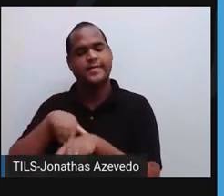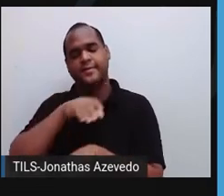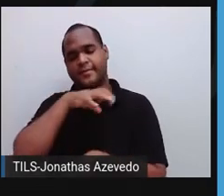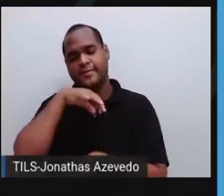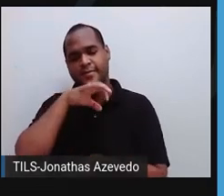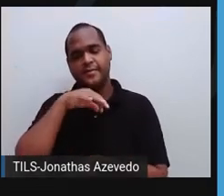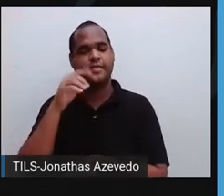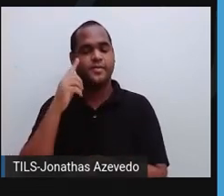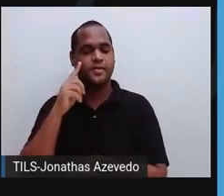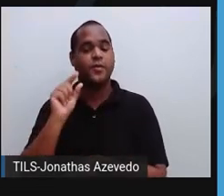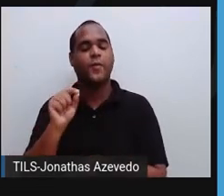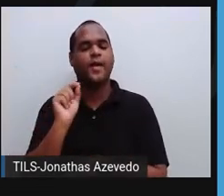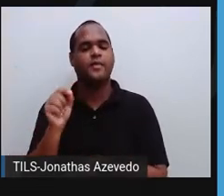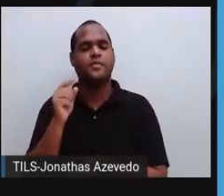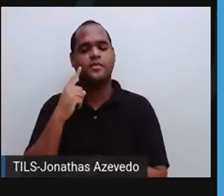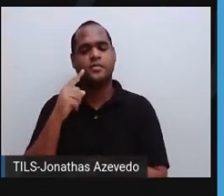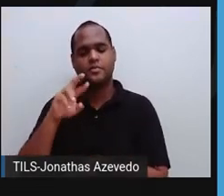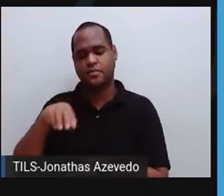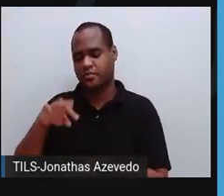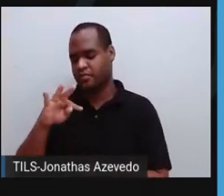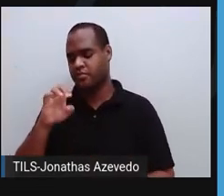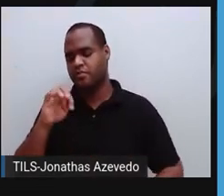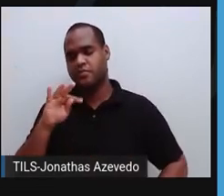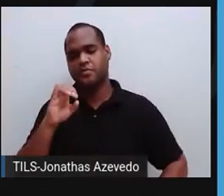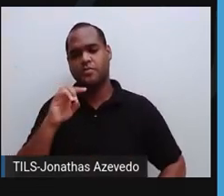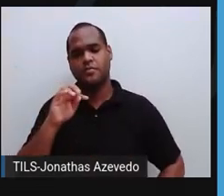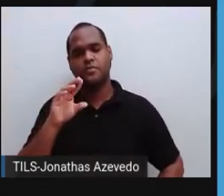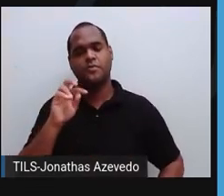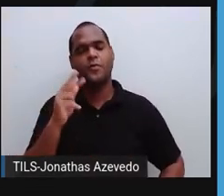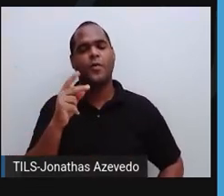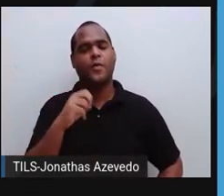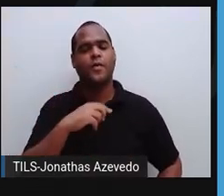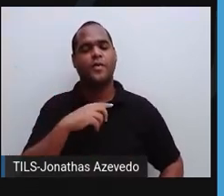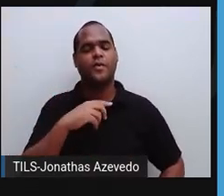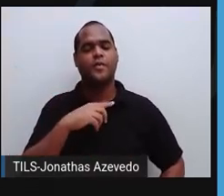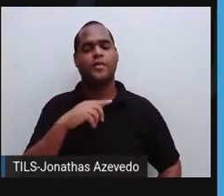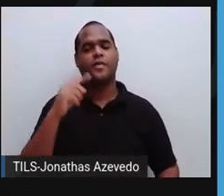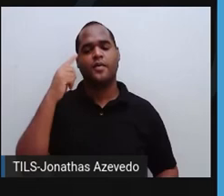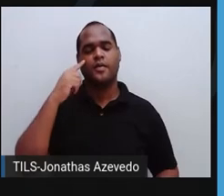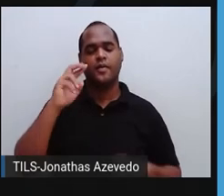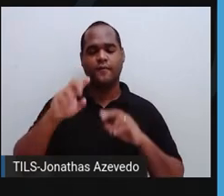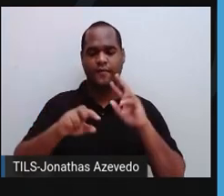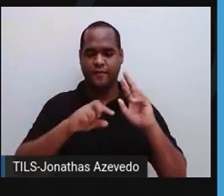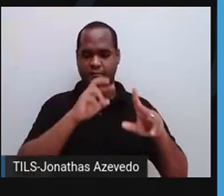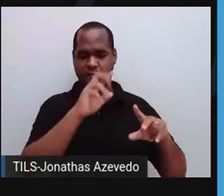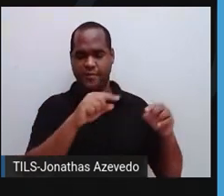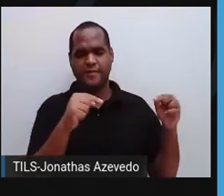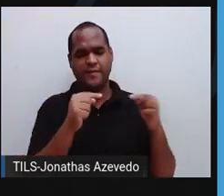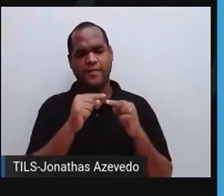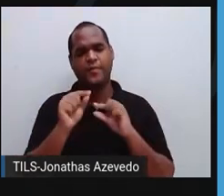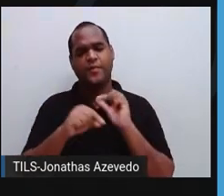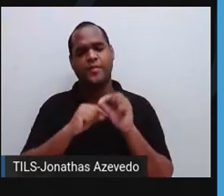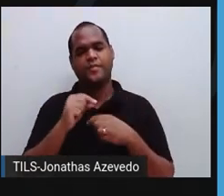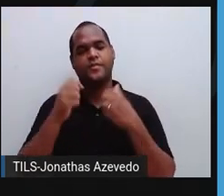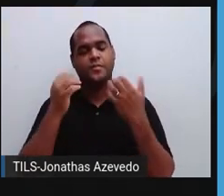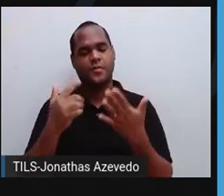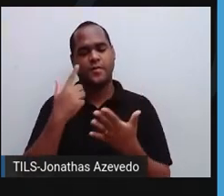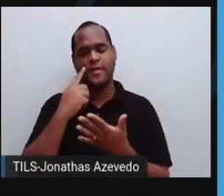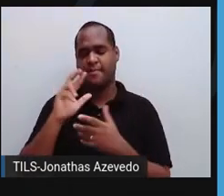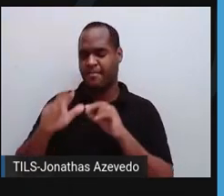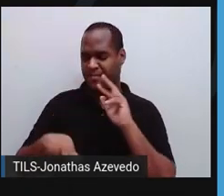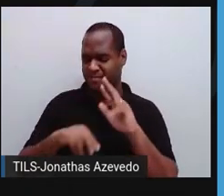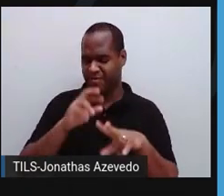ele observou são os tentilhões, os chamados tentilhões de Darwin. Ele analisava bicos de diferentes aves, elas eram parecidas, mas tinham bicos diferentes.